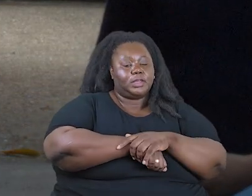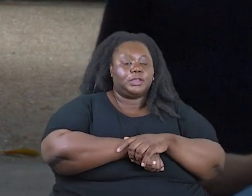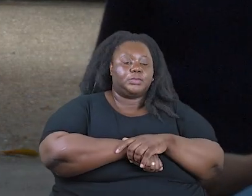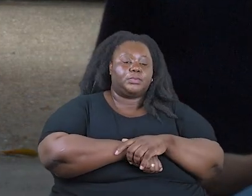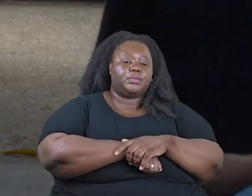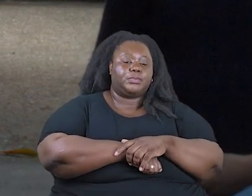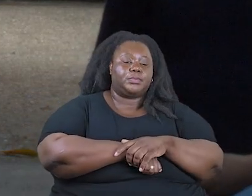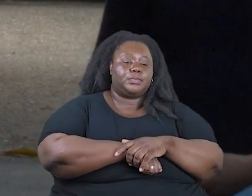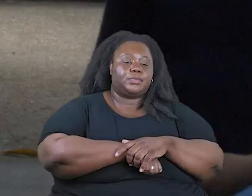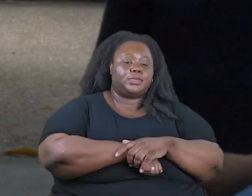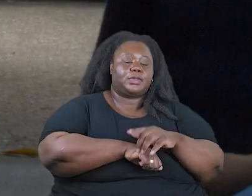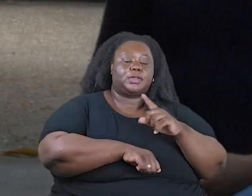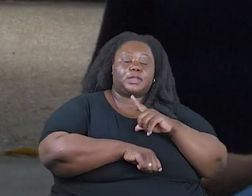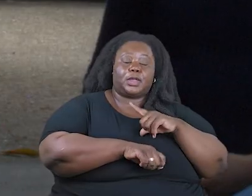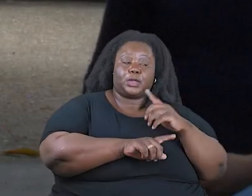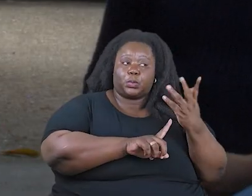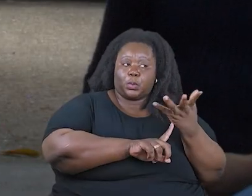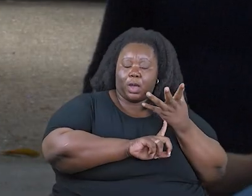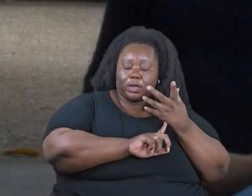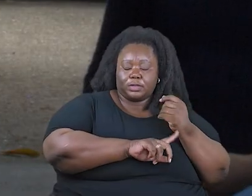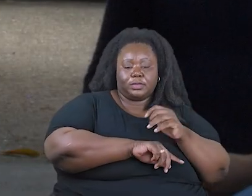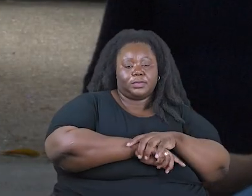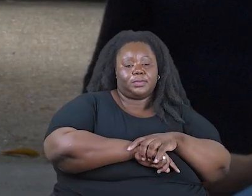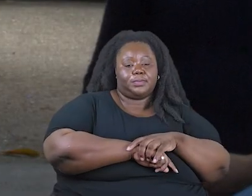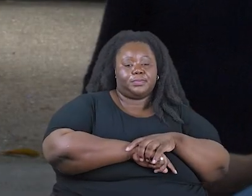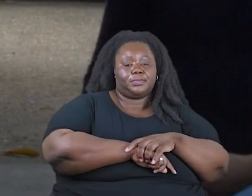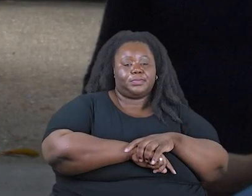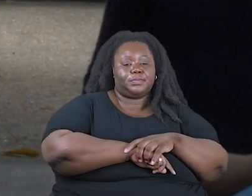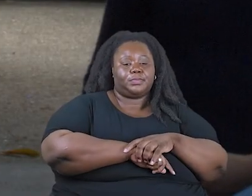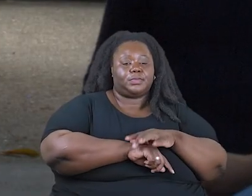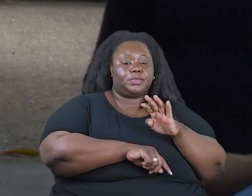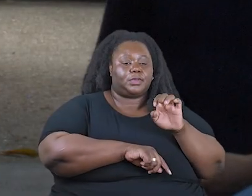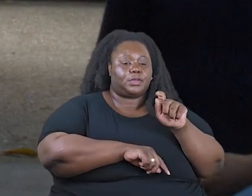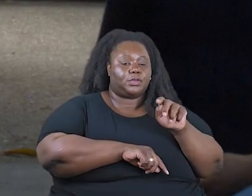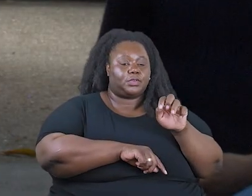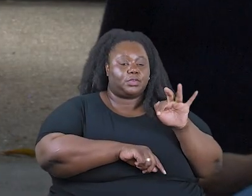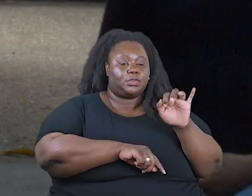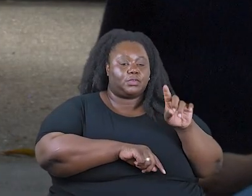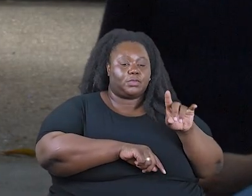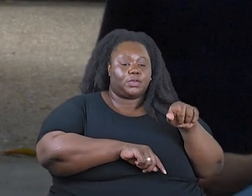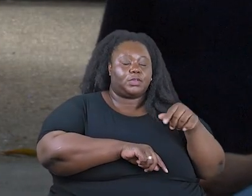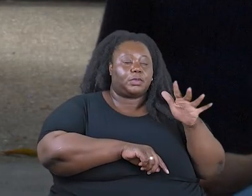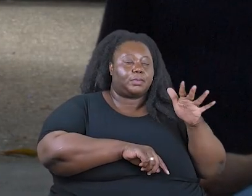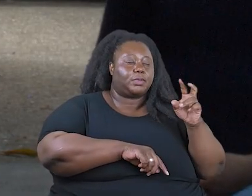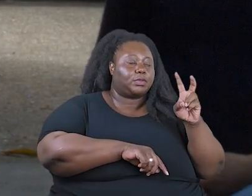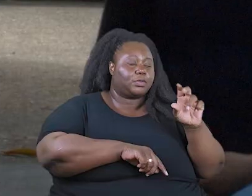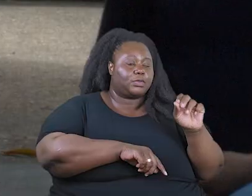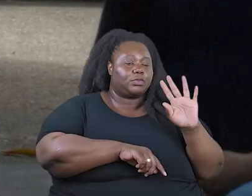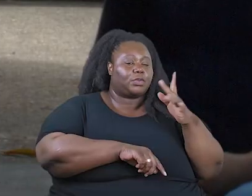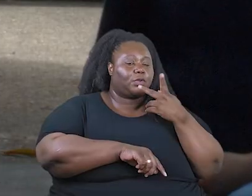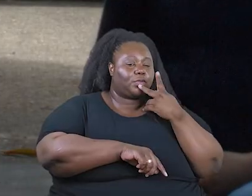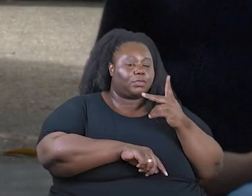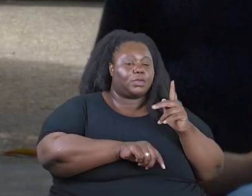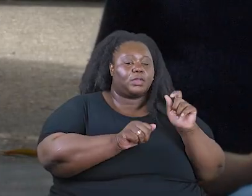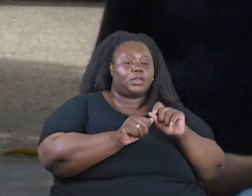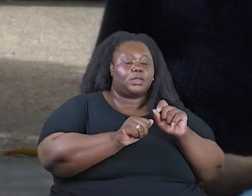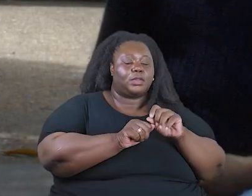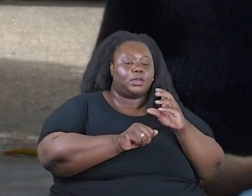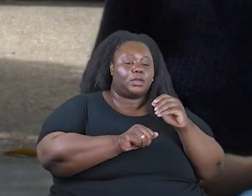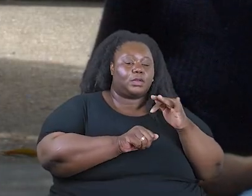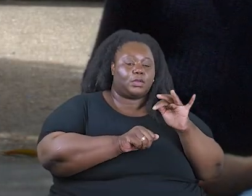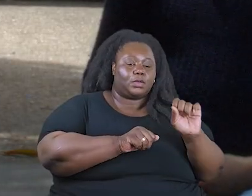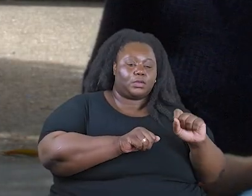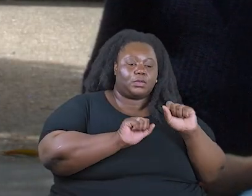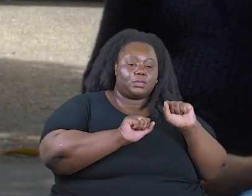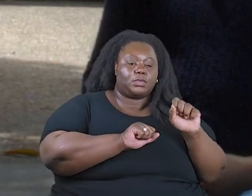alito, né? Tem um artista chamado Eugene Feldman, na década de 50 ele já falava que a máquina de